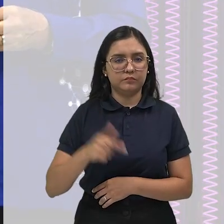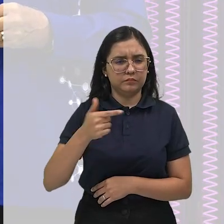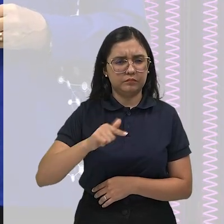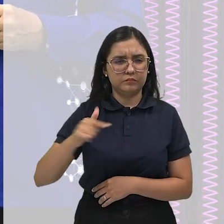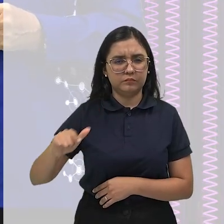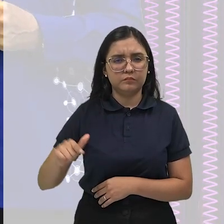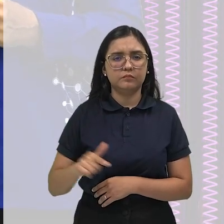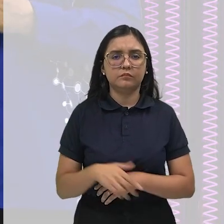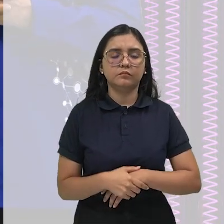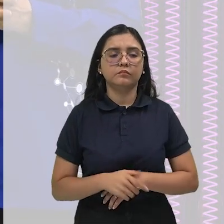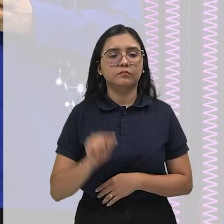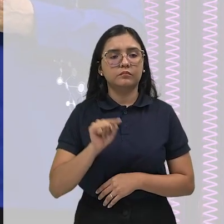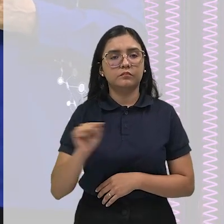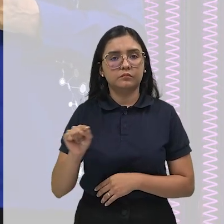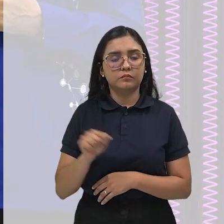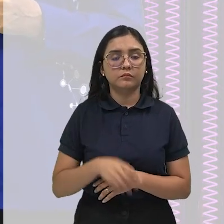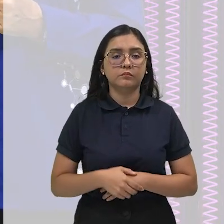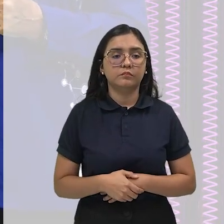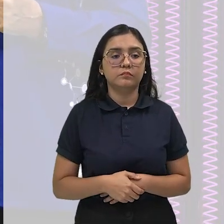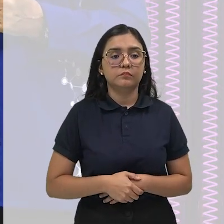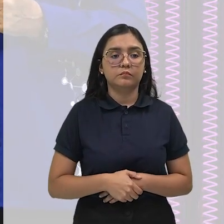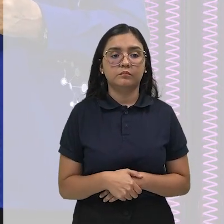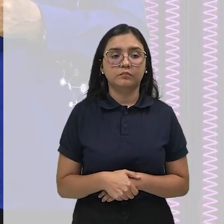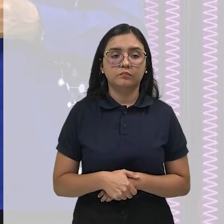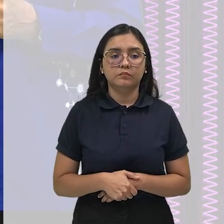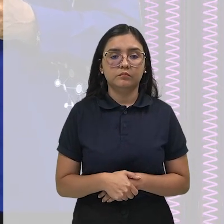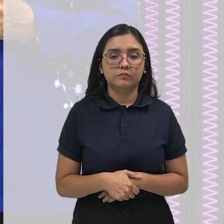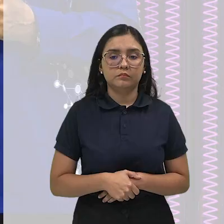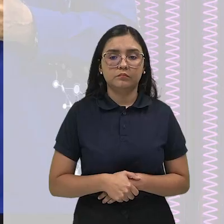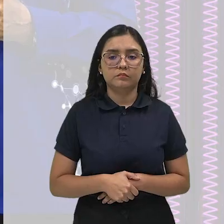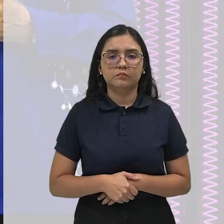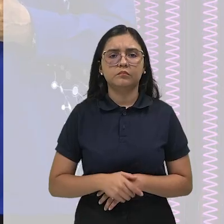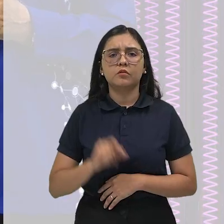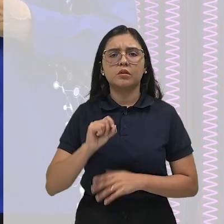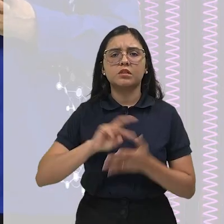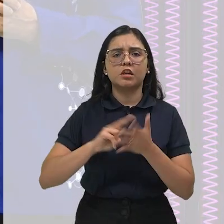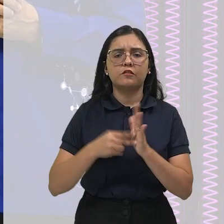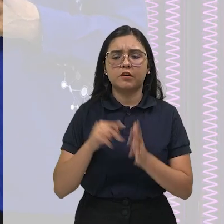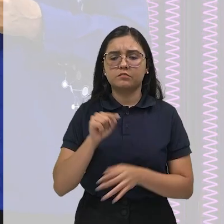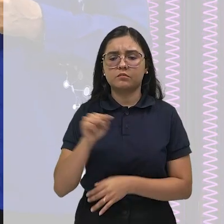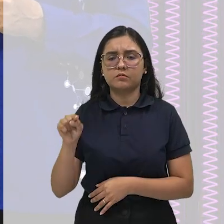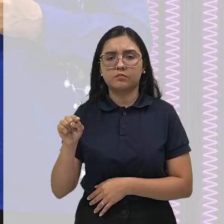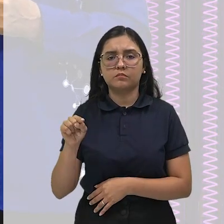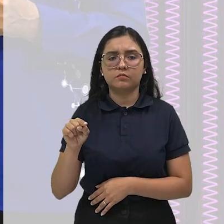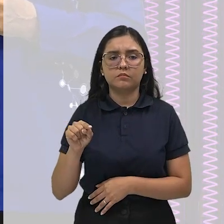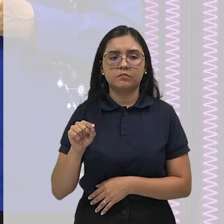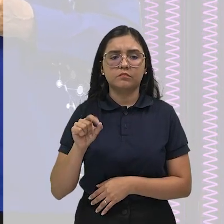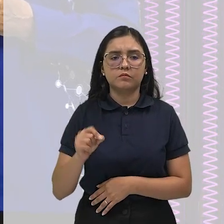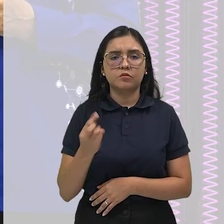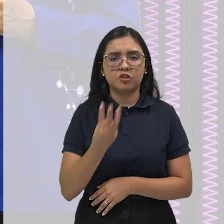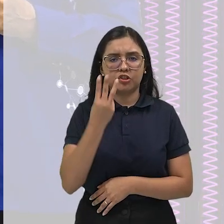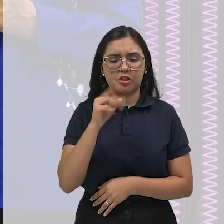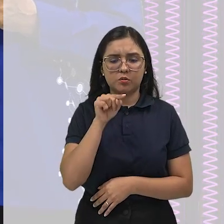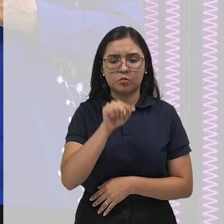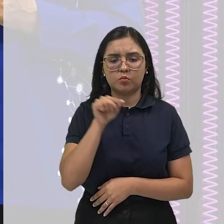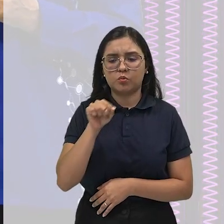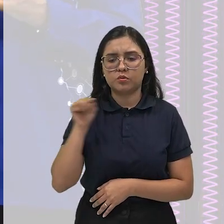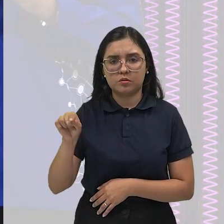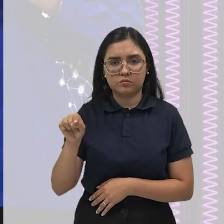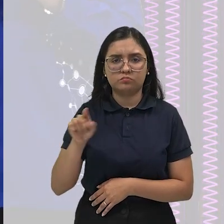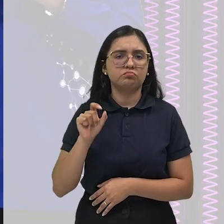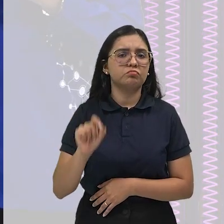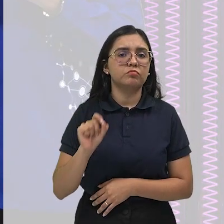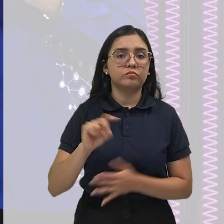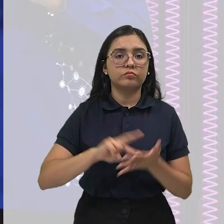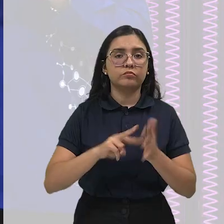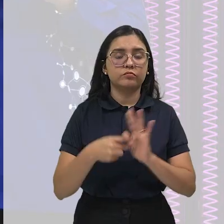1,2222 reticências. Primeiramente, o que significa essas reticências aí? Que são esses três pontinhos.